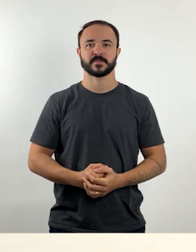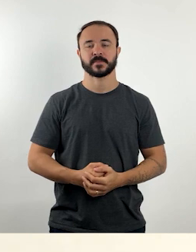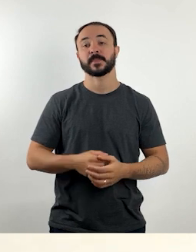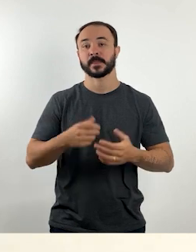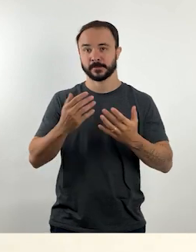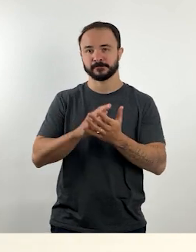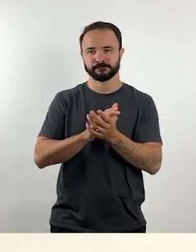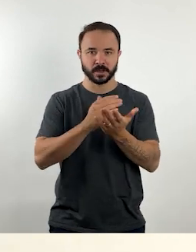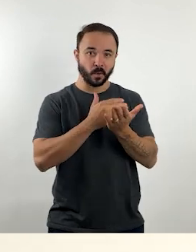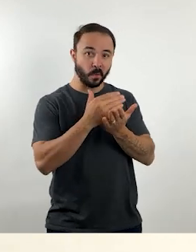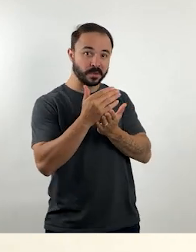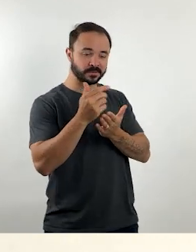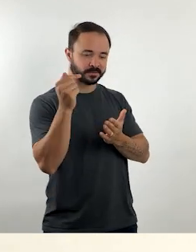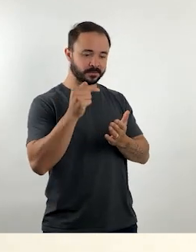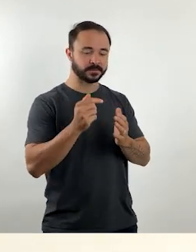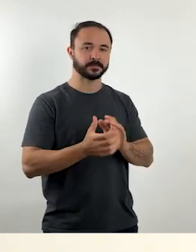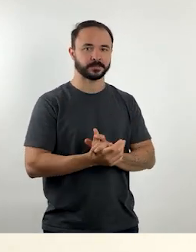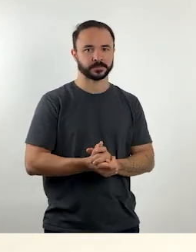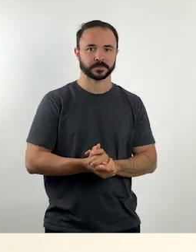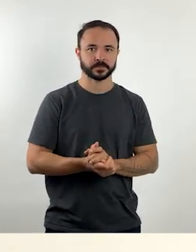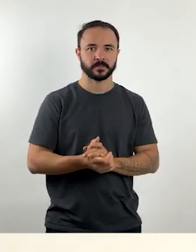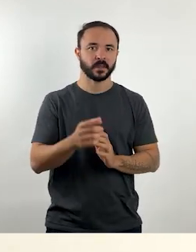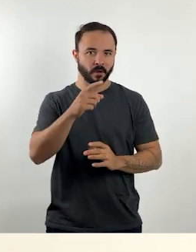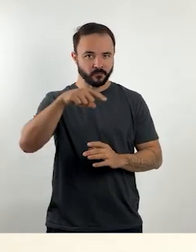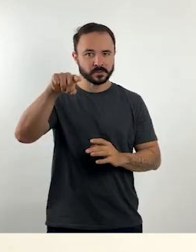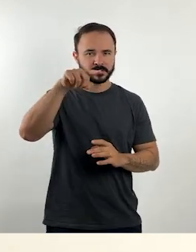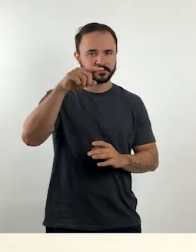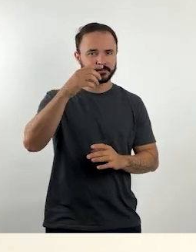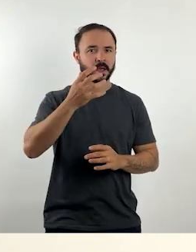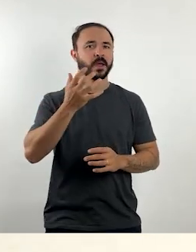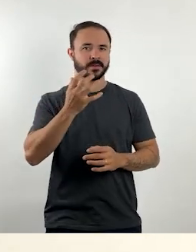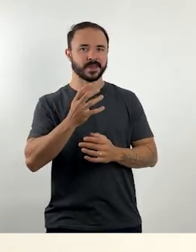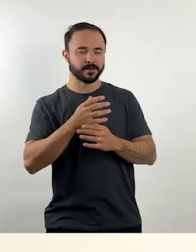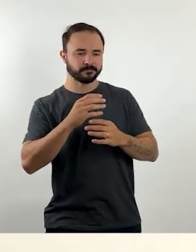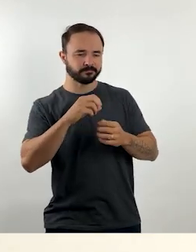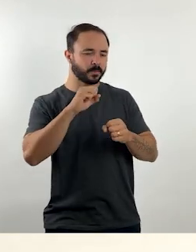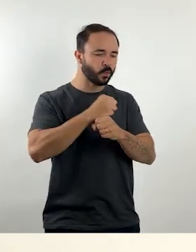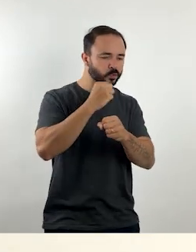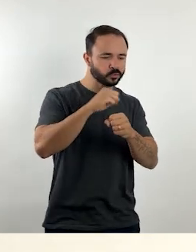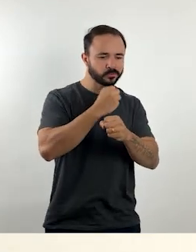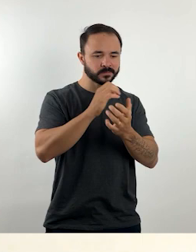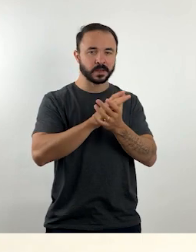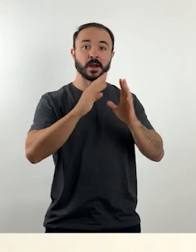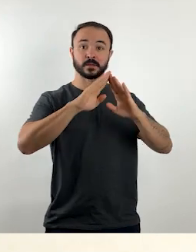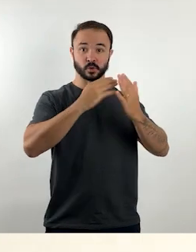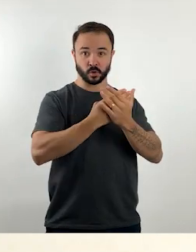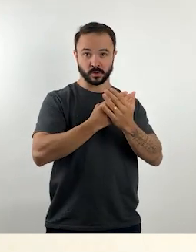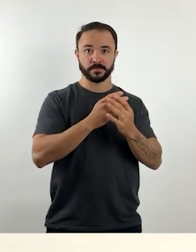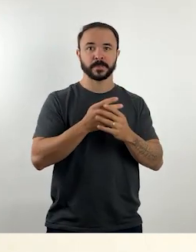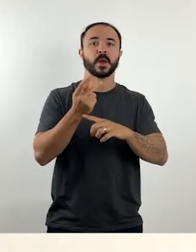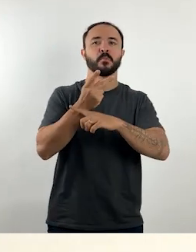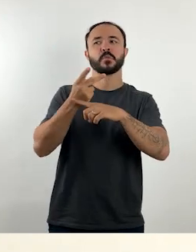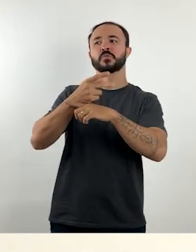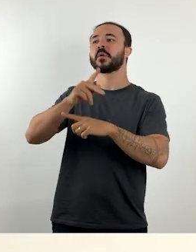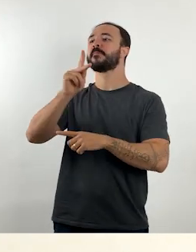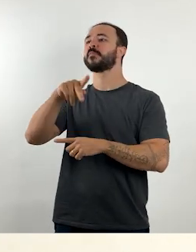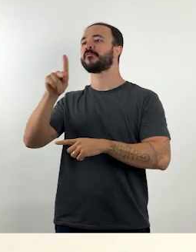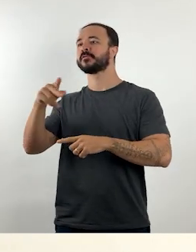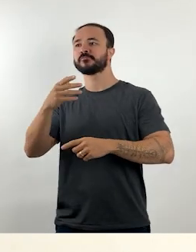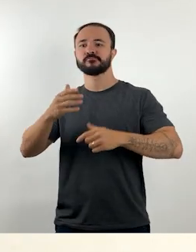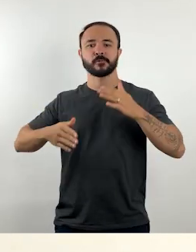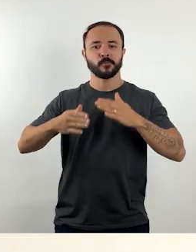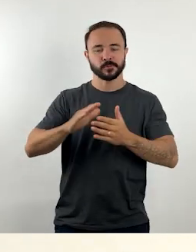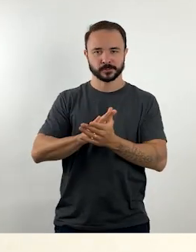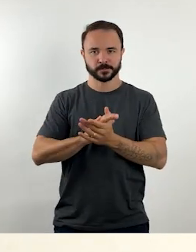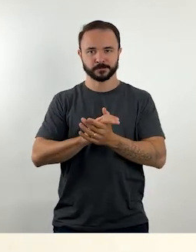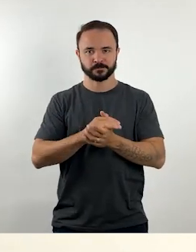Então vamos lá para a nossa montagem. Para você que quer montar esse modelo na sua escola, procure o seu professor de robótica, abra o